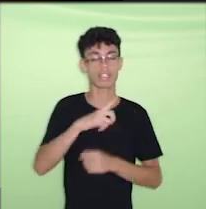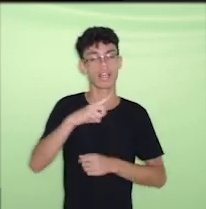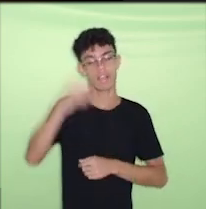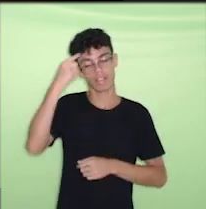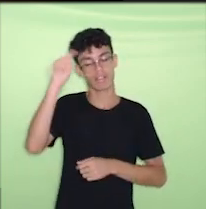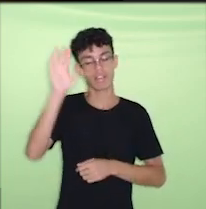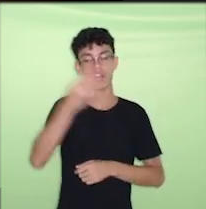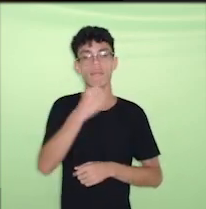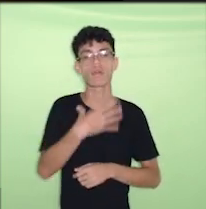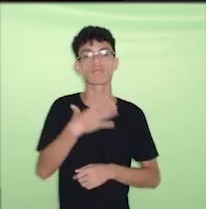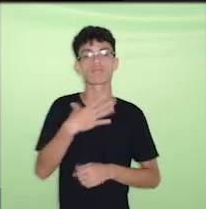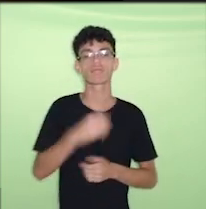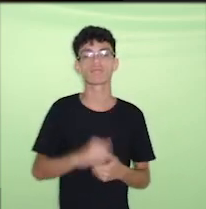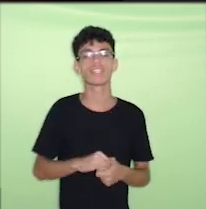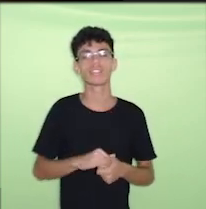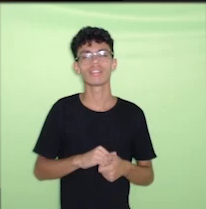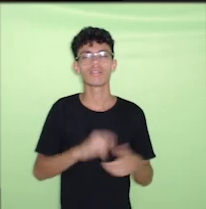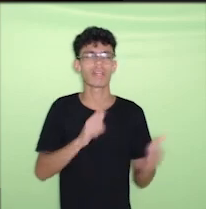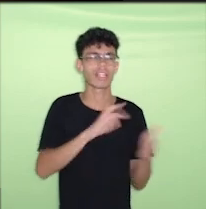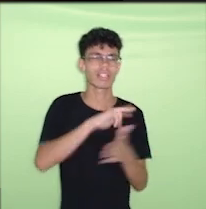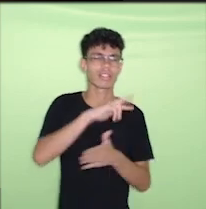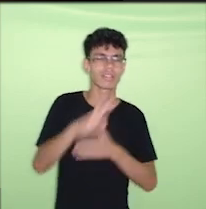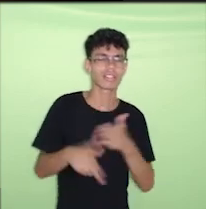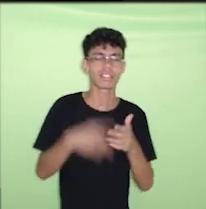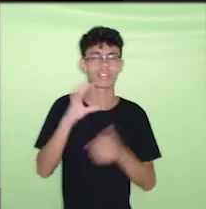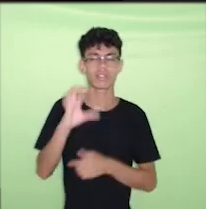ideias e, para os casos assim, são